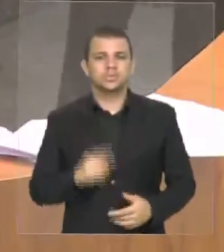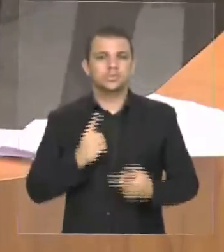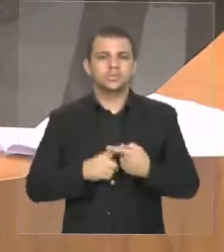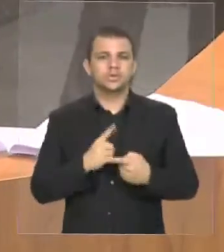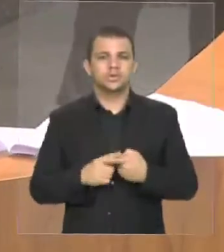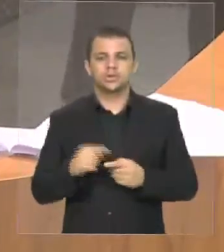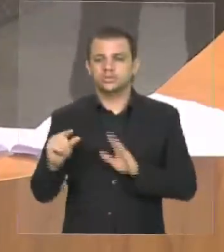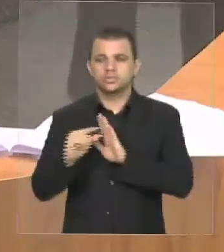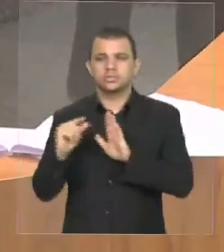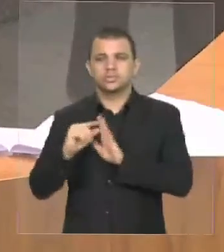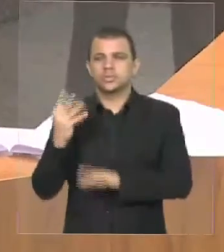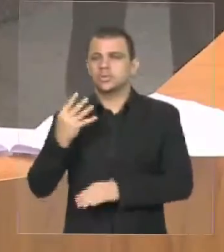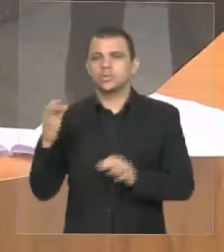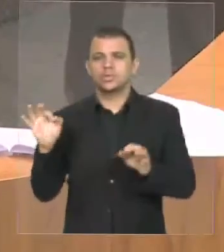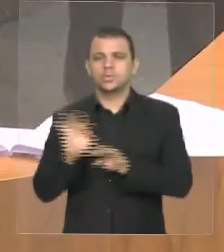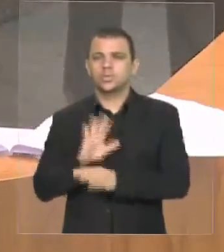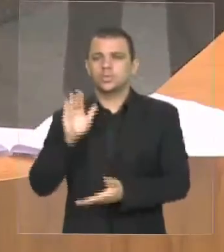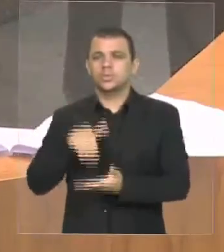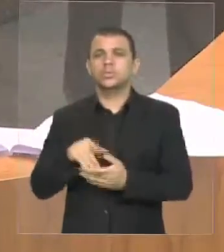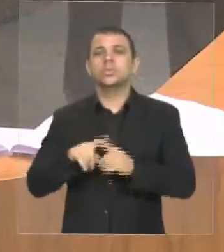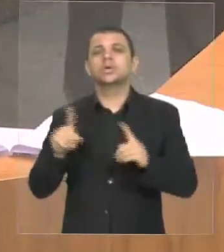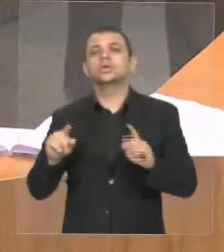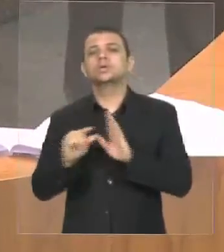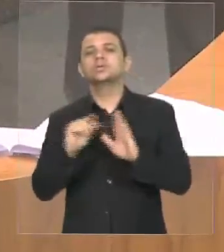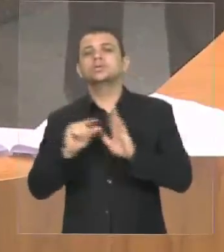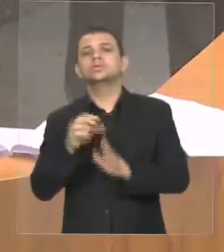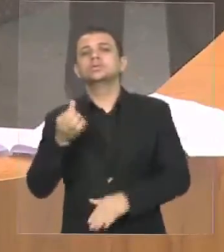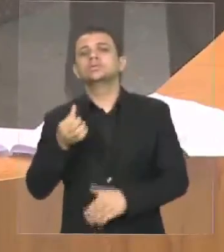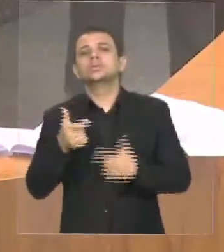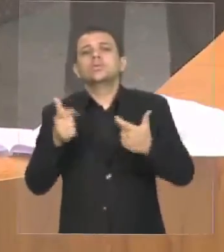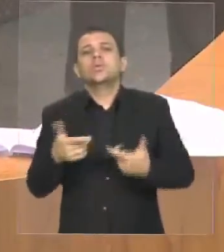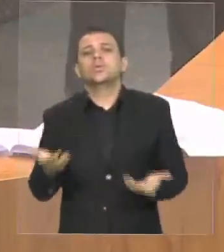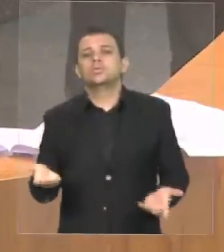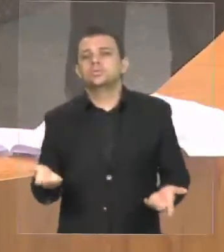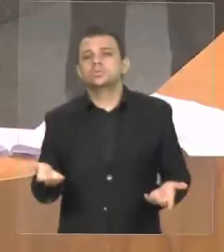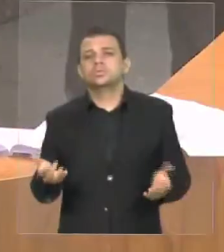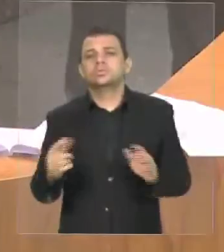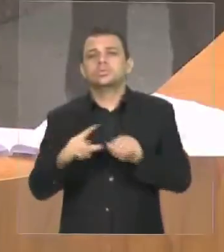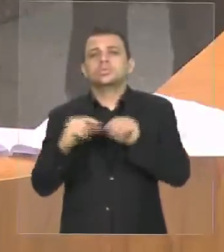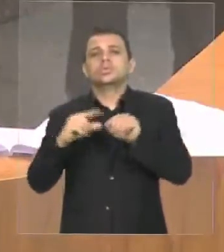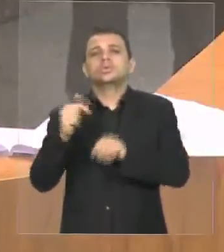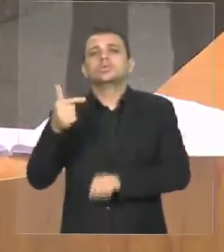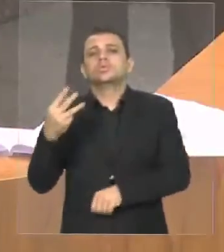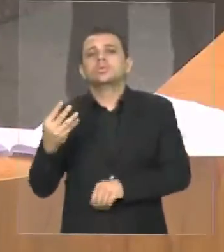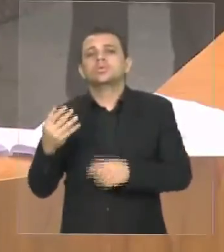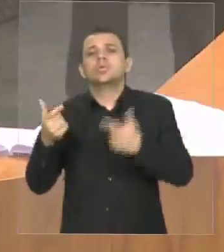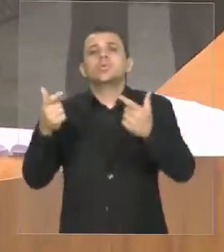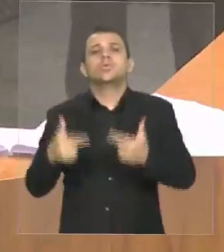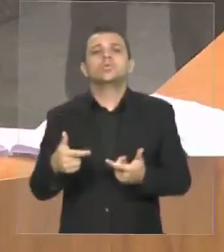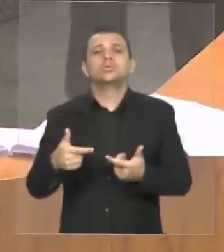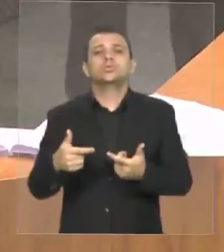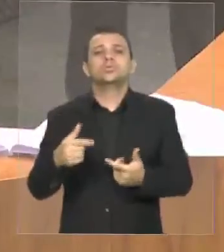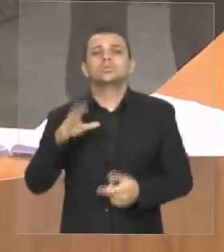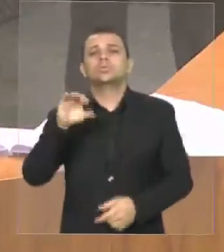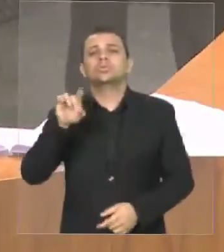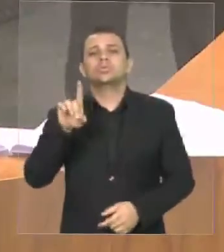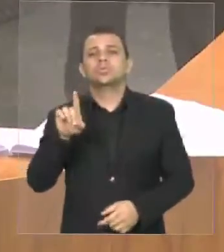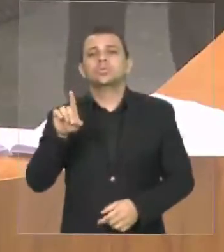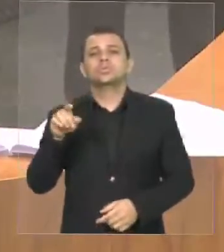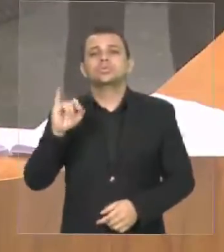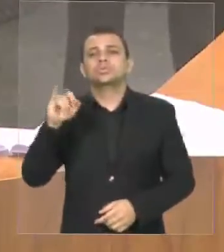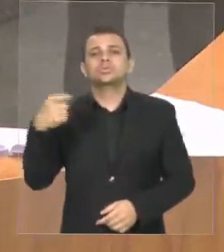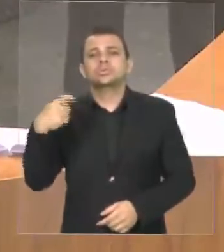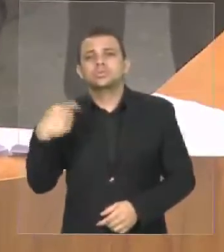inciso 4º, onde está o inciso 6º do artigo 23 do Código Tributário do Estado do